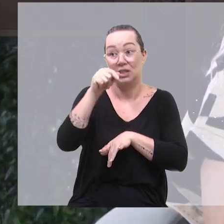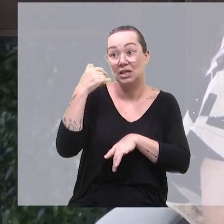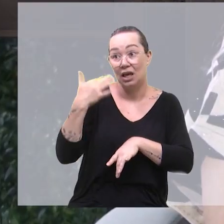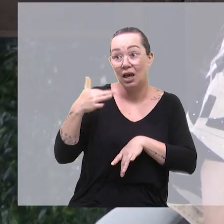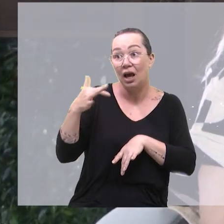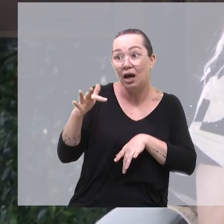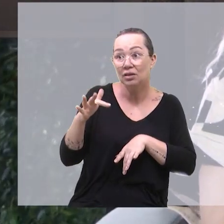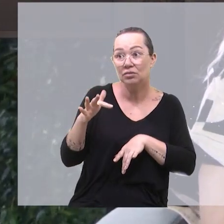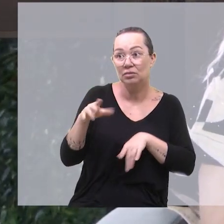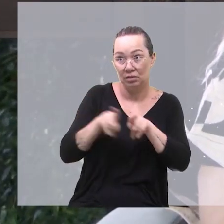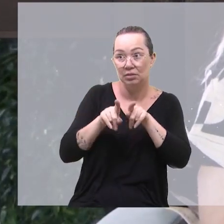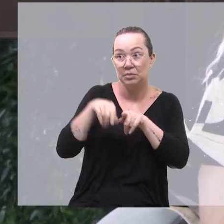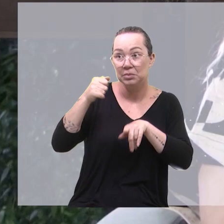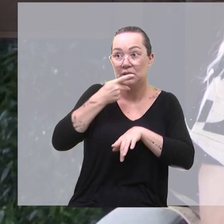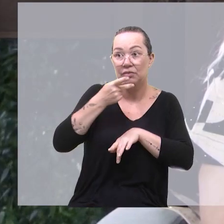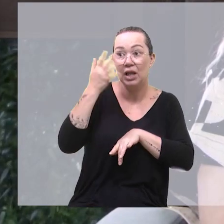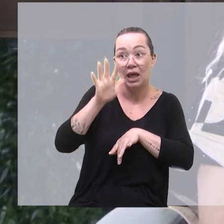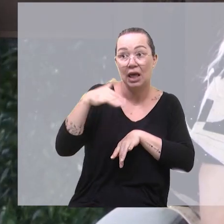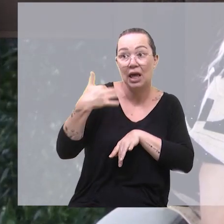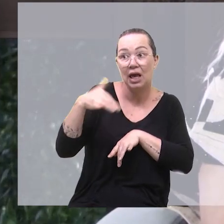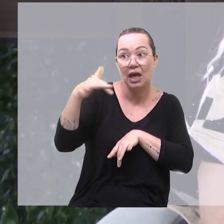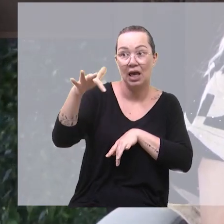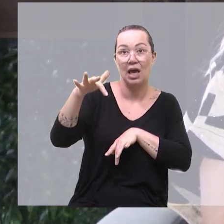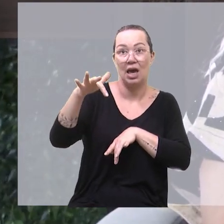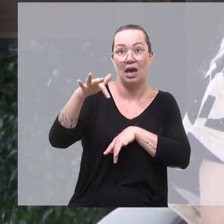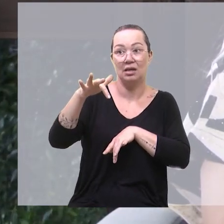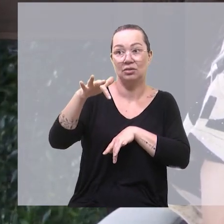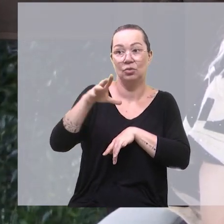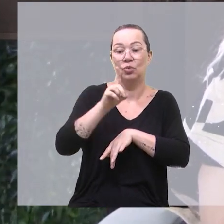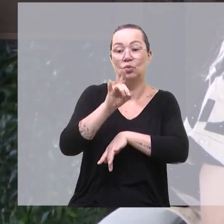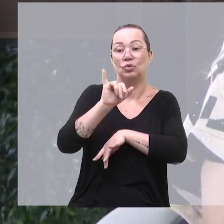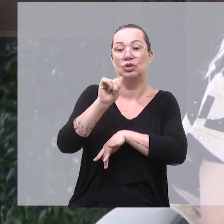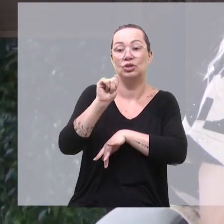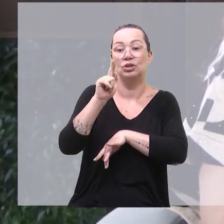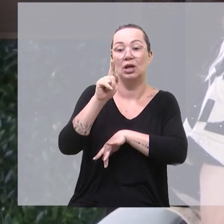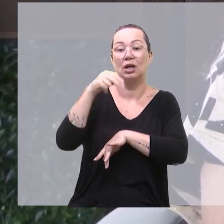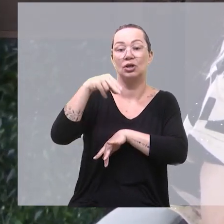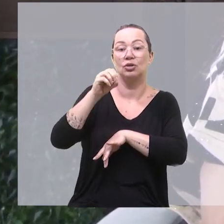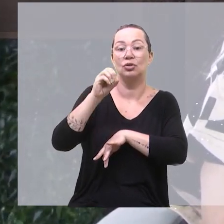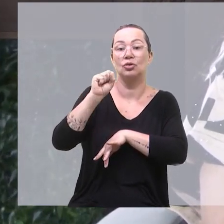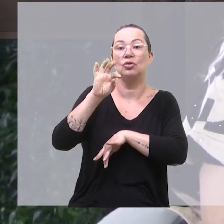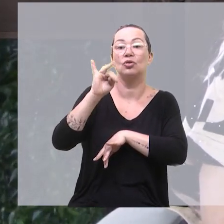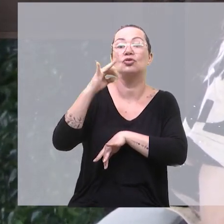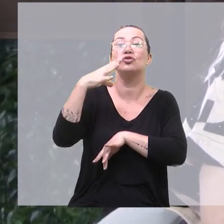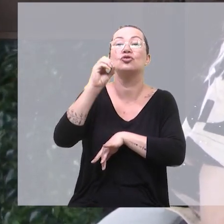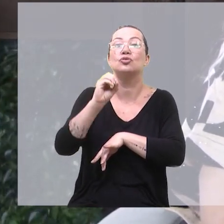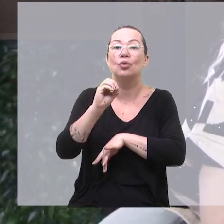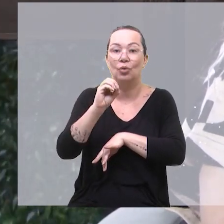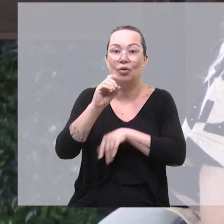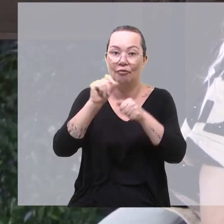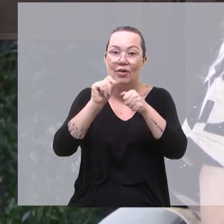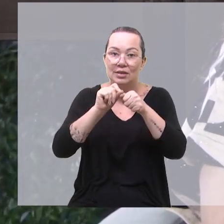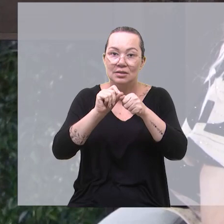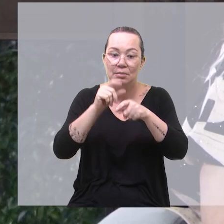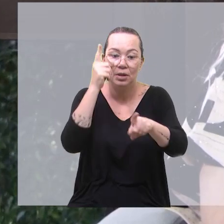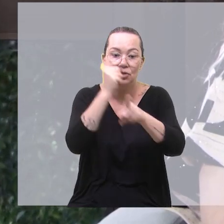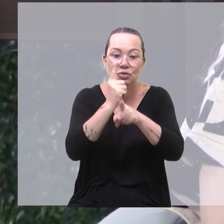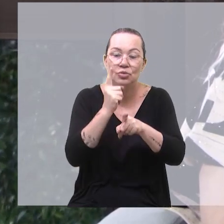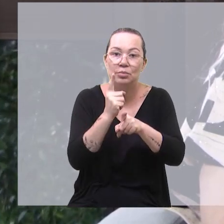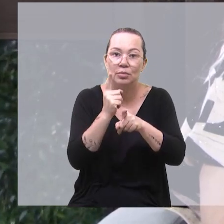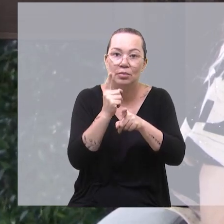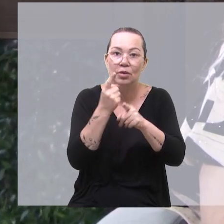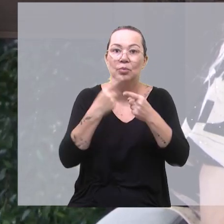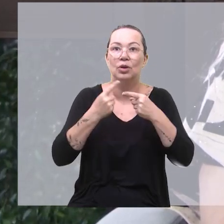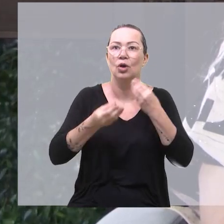quadro. Eu acho que a gente tem que falar isso também, é caro demais e muita gente não vai fazer o exame, porque como é que eu